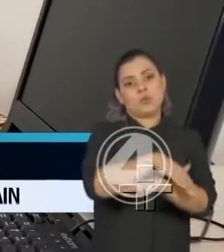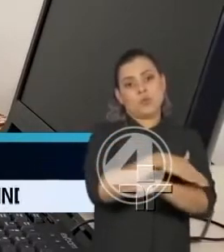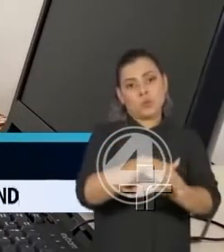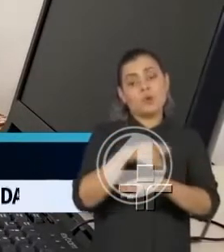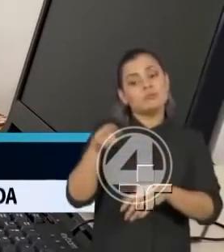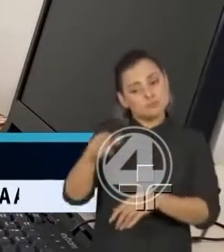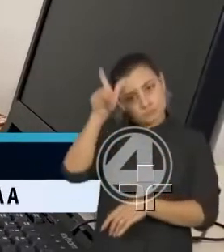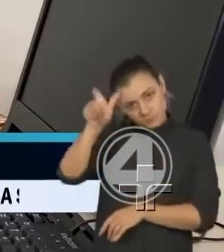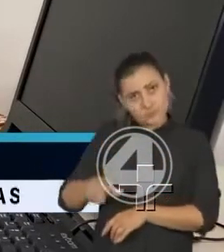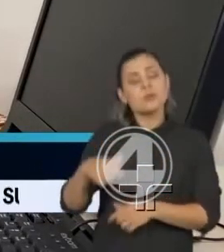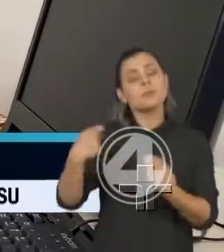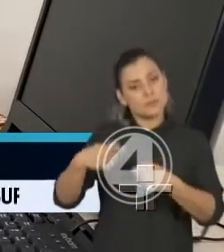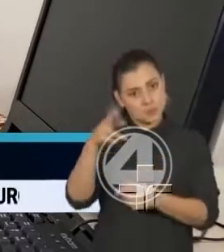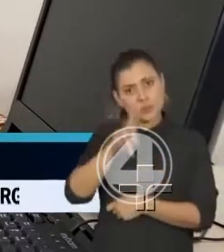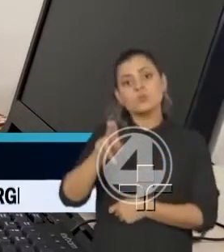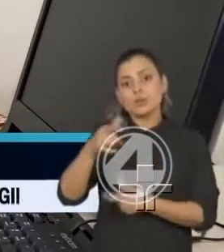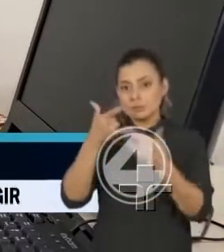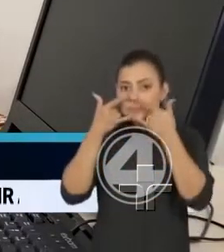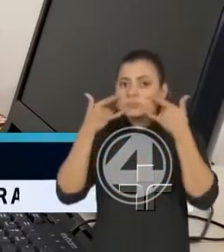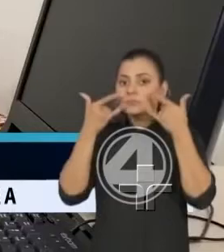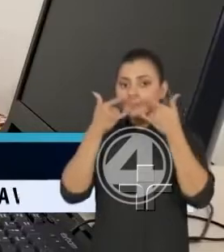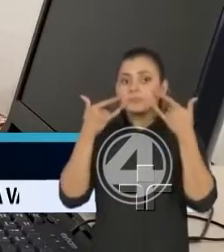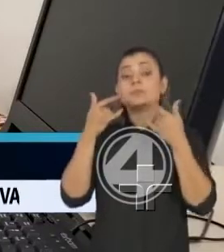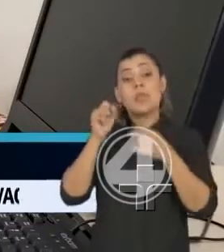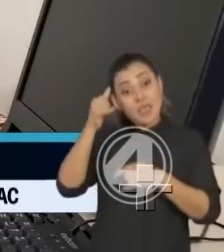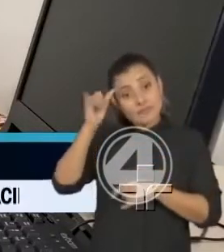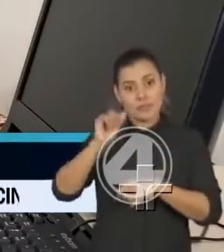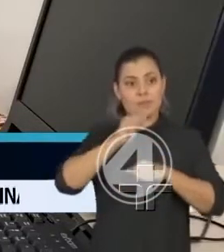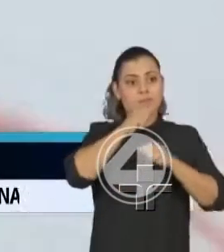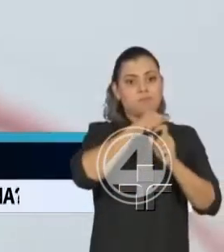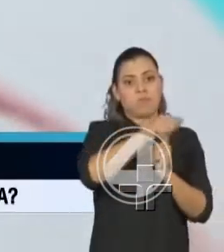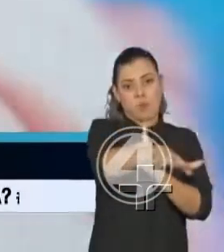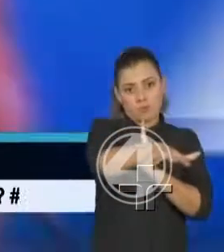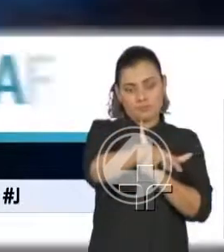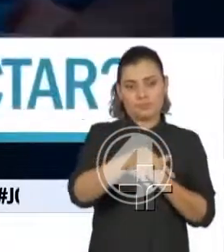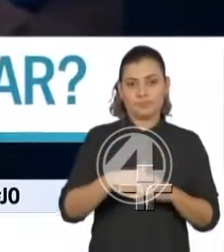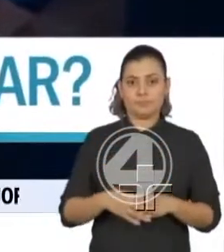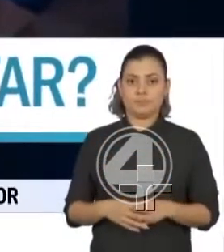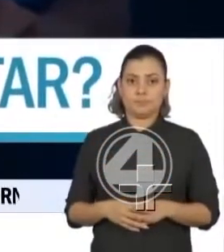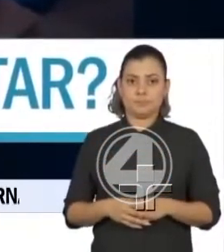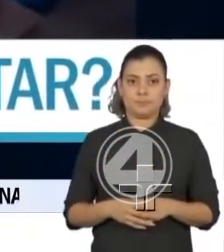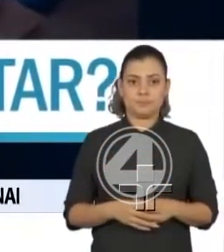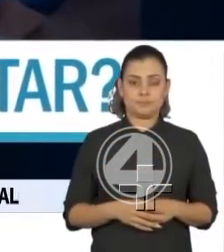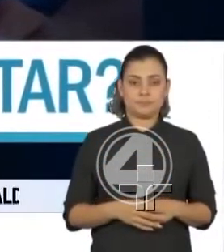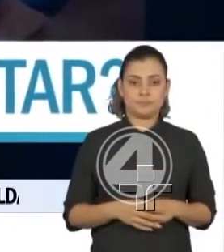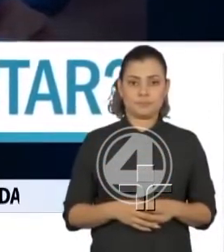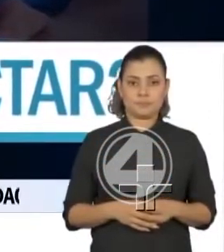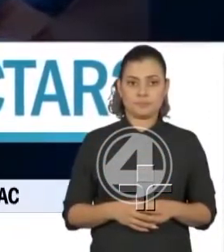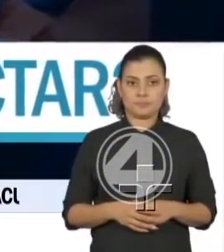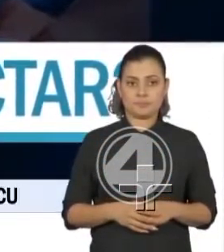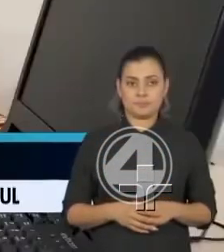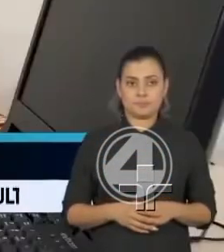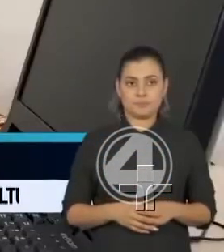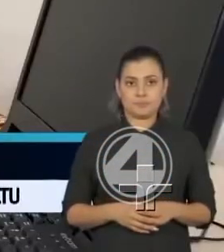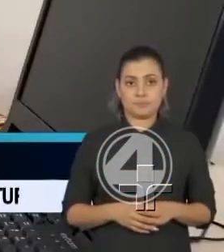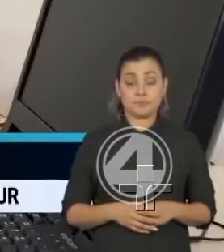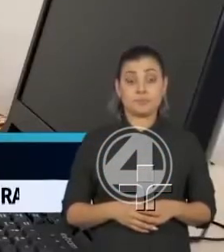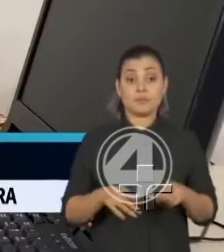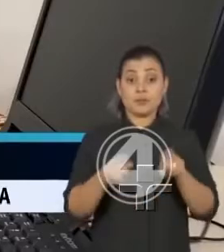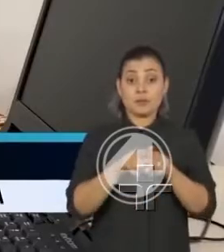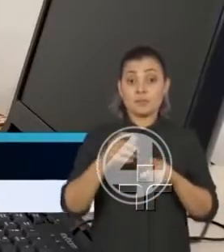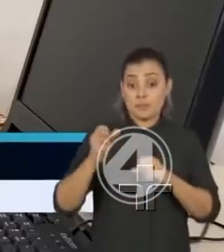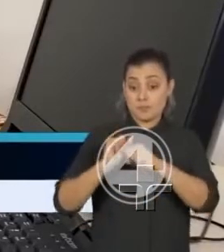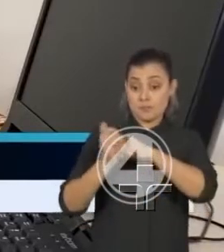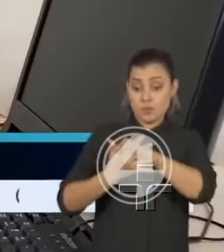obrigatoriamente deve usar uma uma máscara como barreira para não contaminar o ambiente e e o